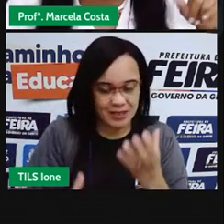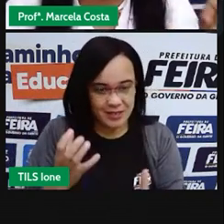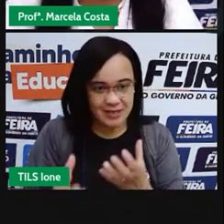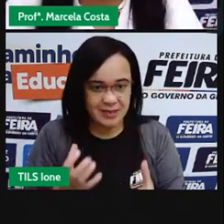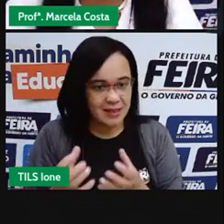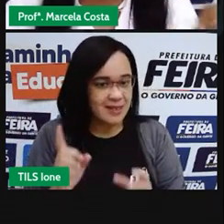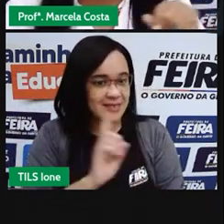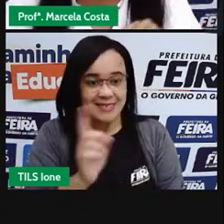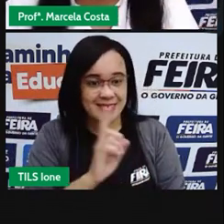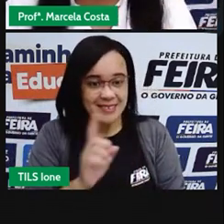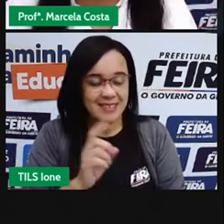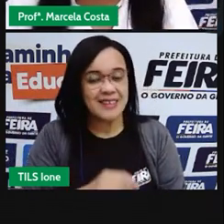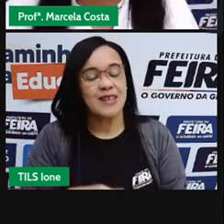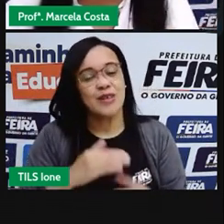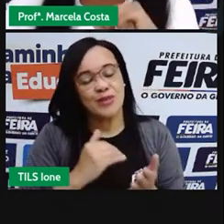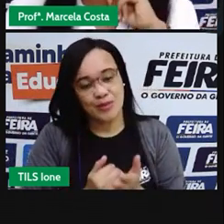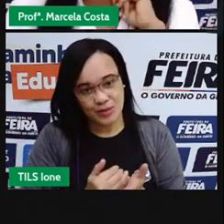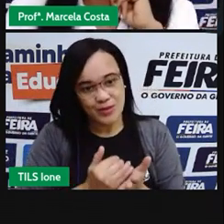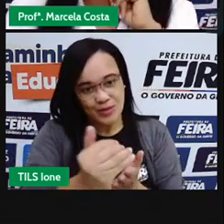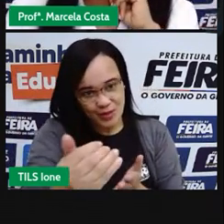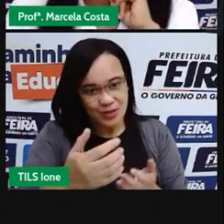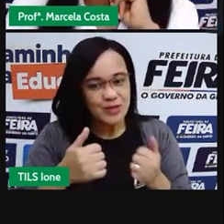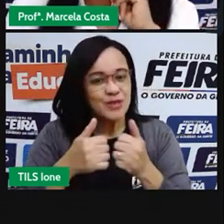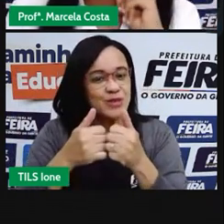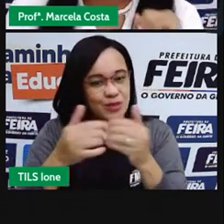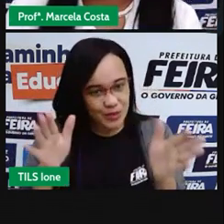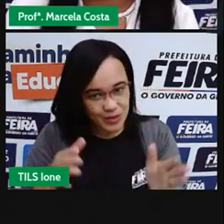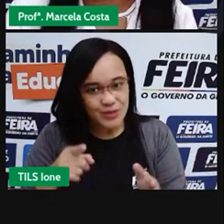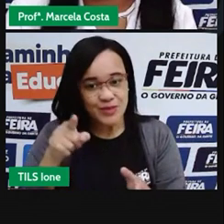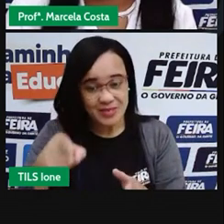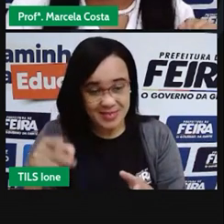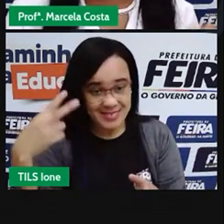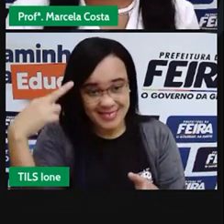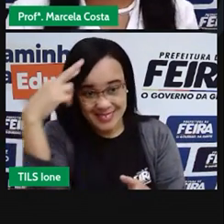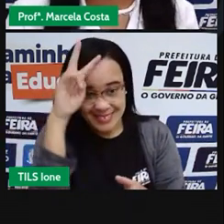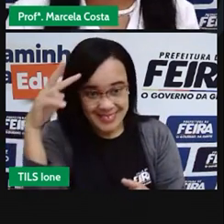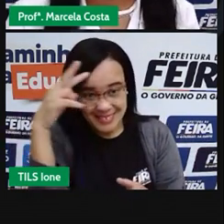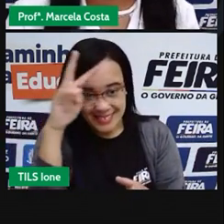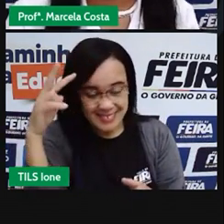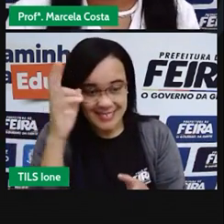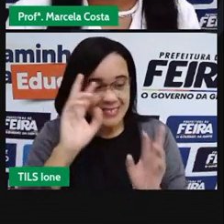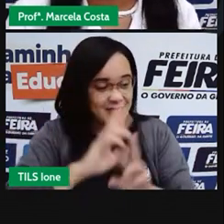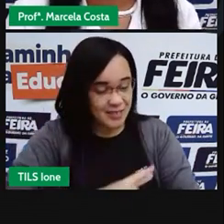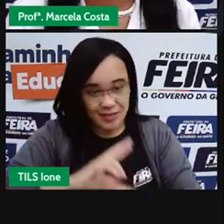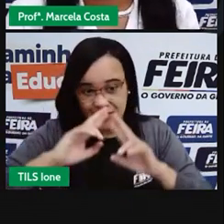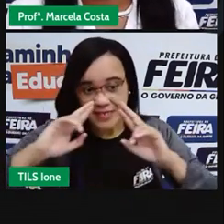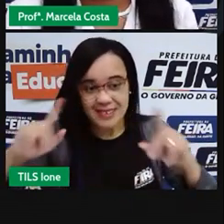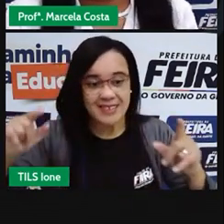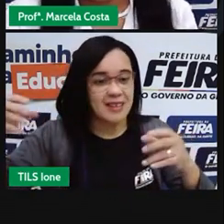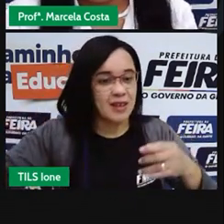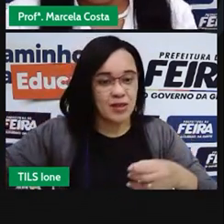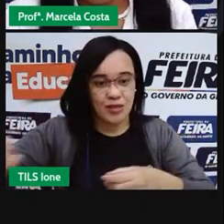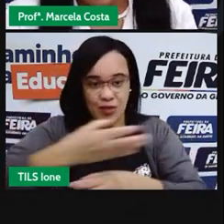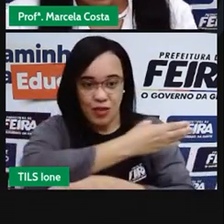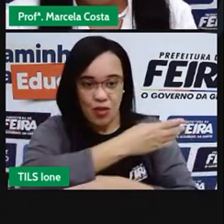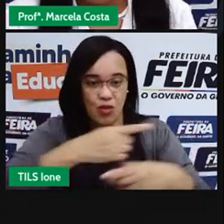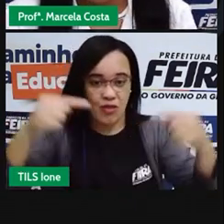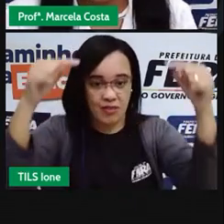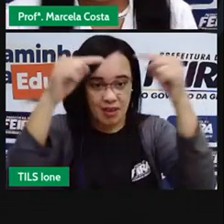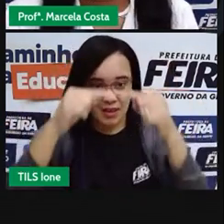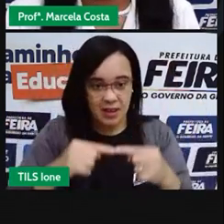ela continua nessa versão de uma maneira nova, relacionando aí com a importância de